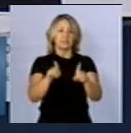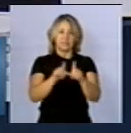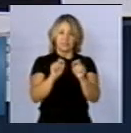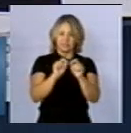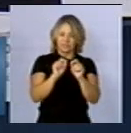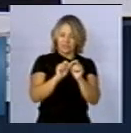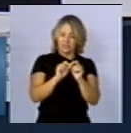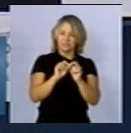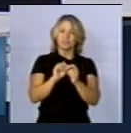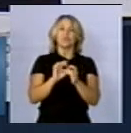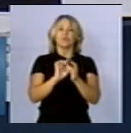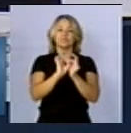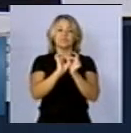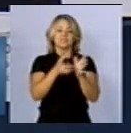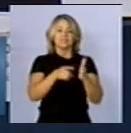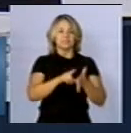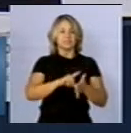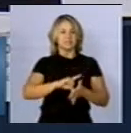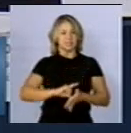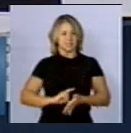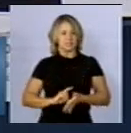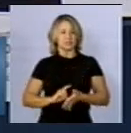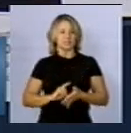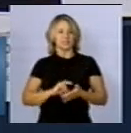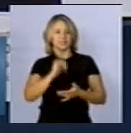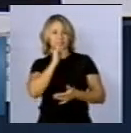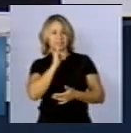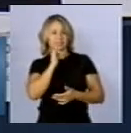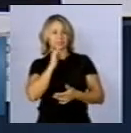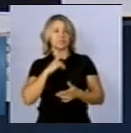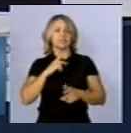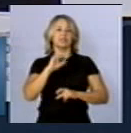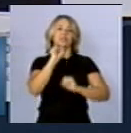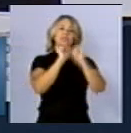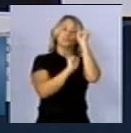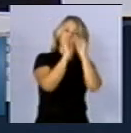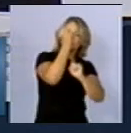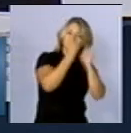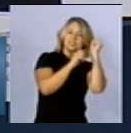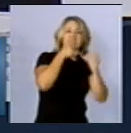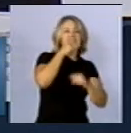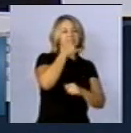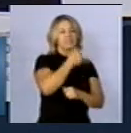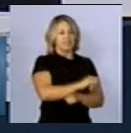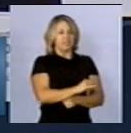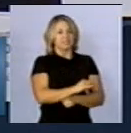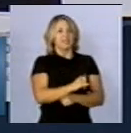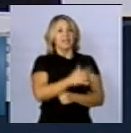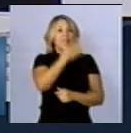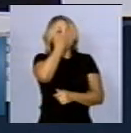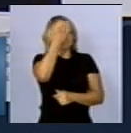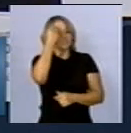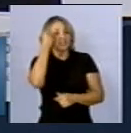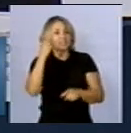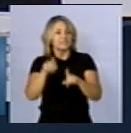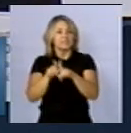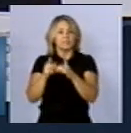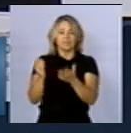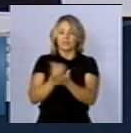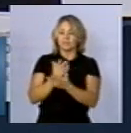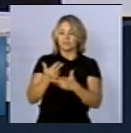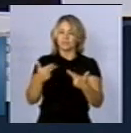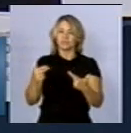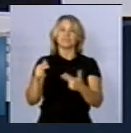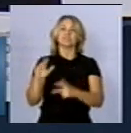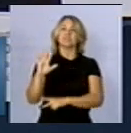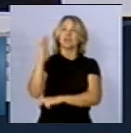faz o licenciamento antecipado que são os casos de usinas hidrelétricas ignora variáveis socioambientais